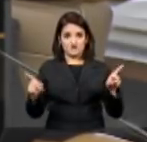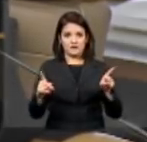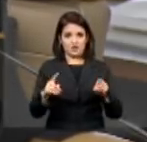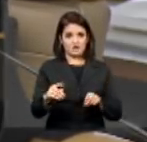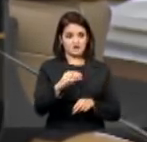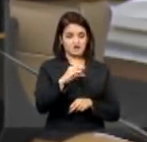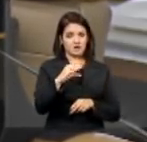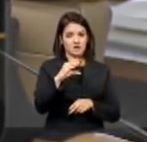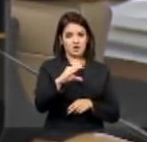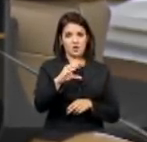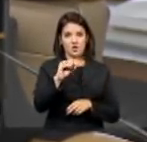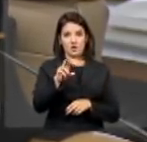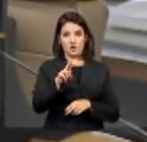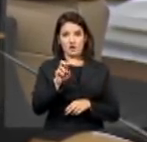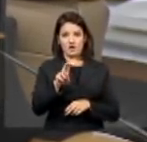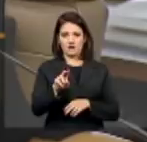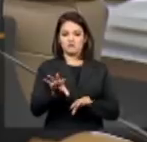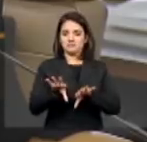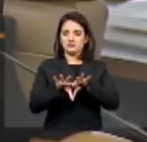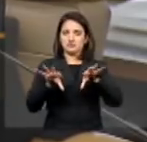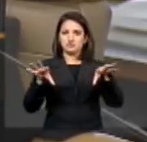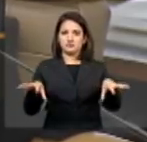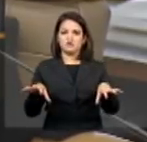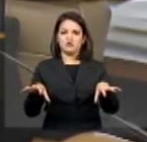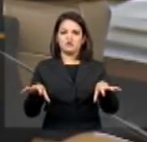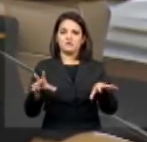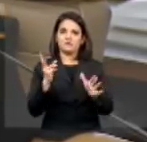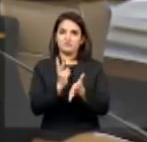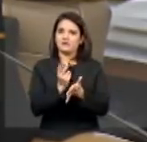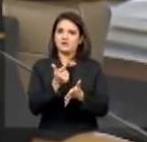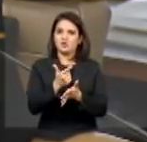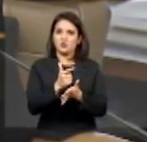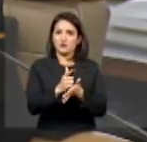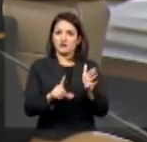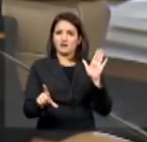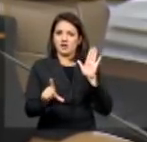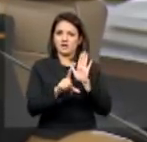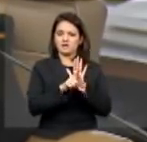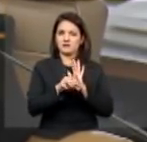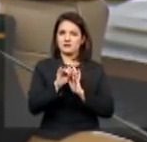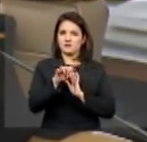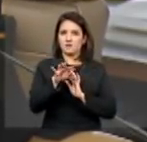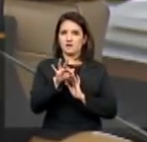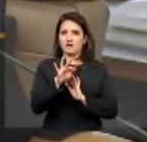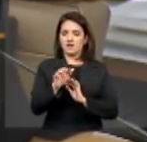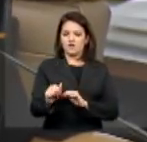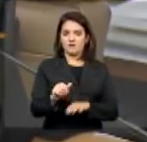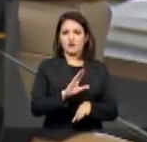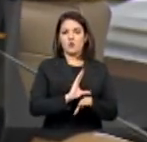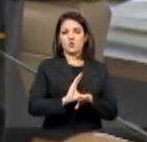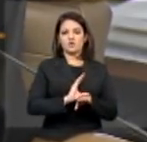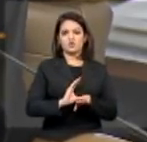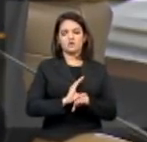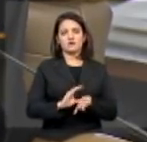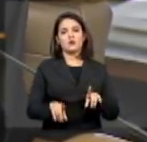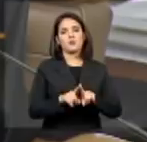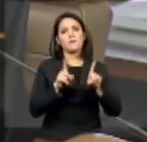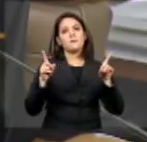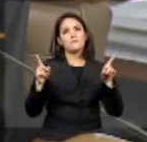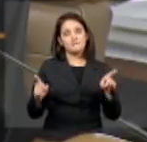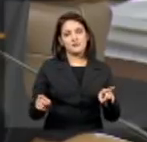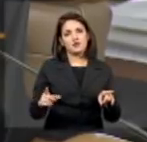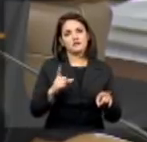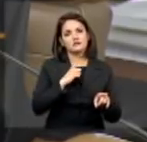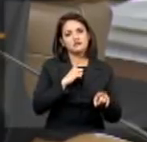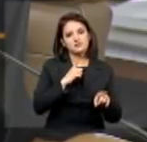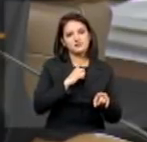nada obstante não exista na legislação infraconstitucional regra expressa mas essa densificação decorreria